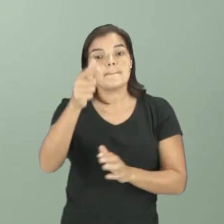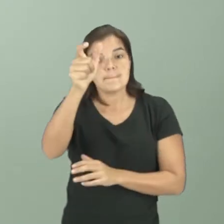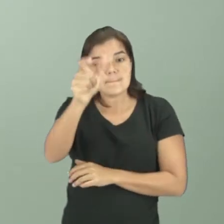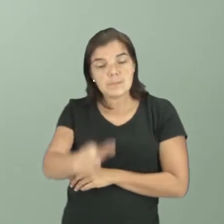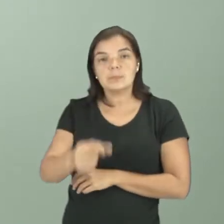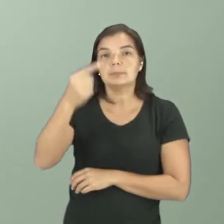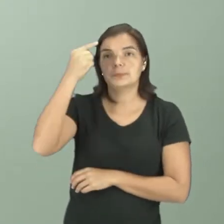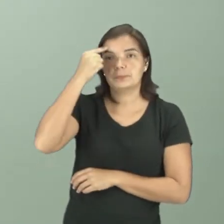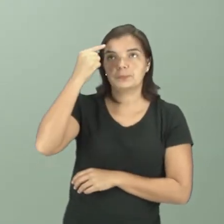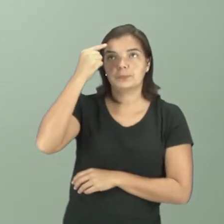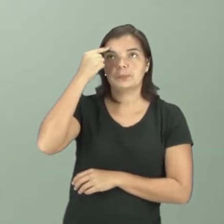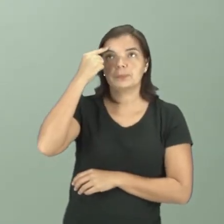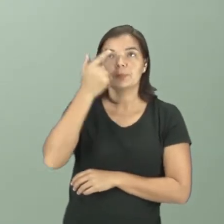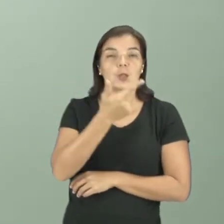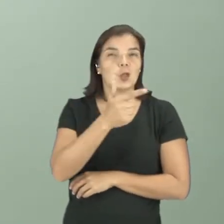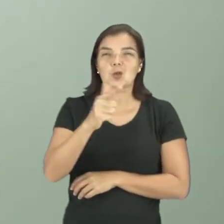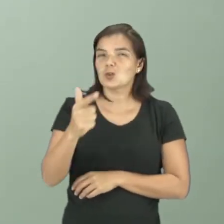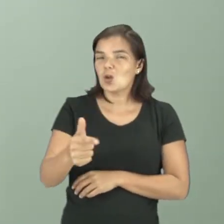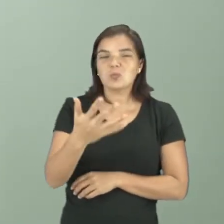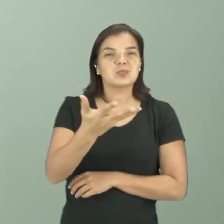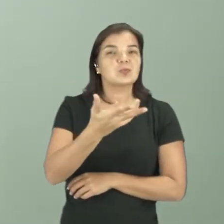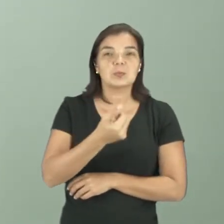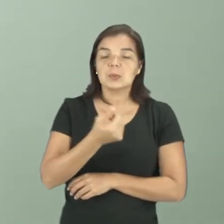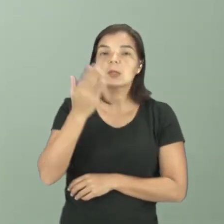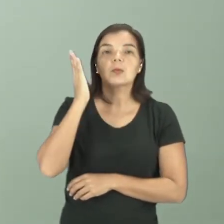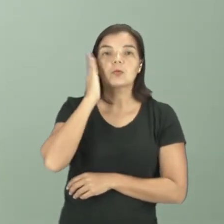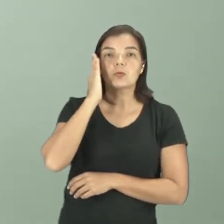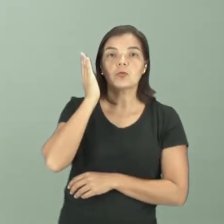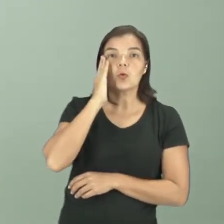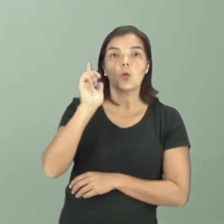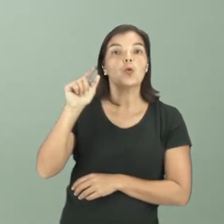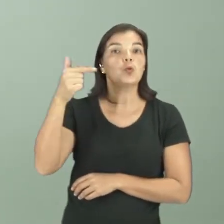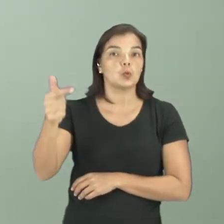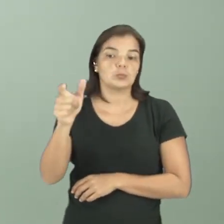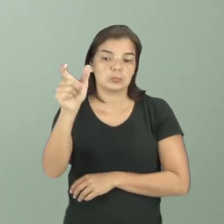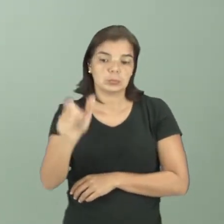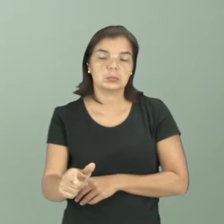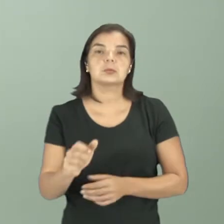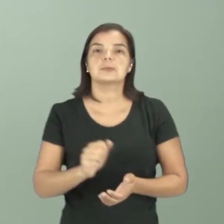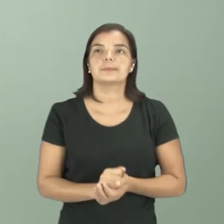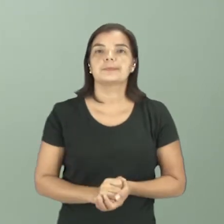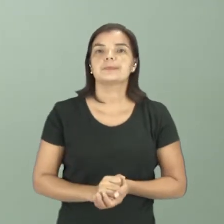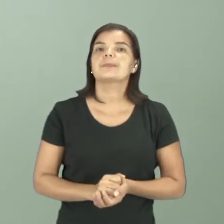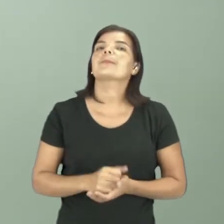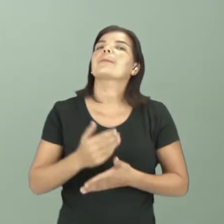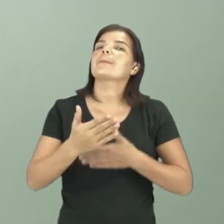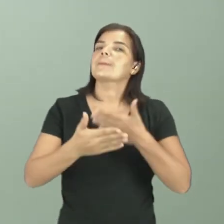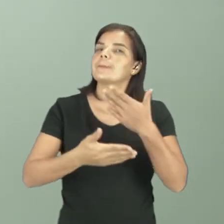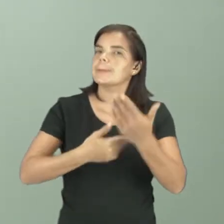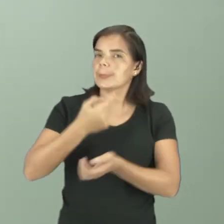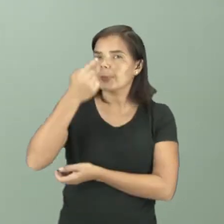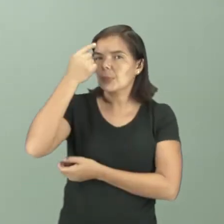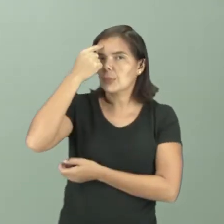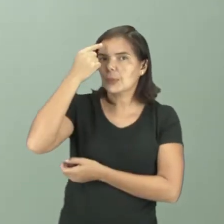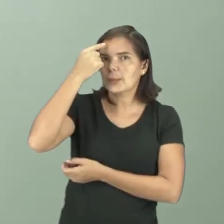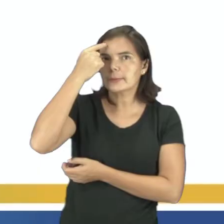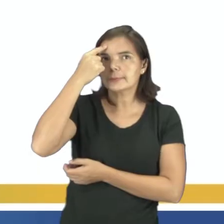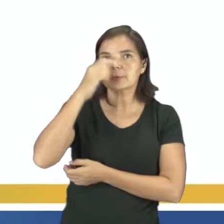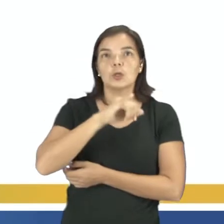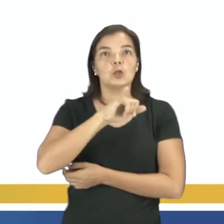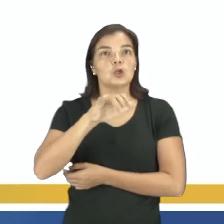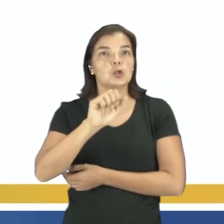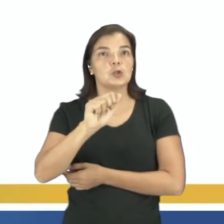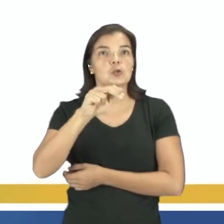sujeito pensante. E nós não teríamos a capacidade de compreender o ser em si. É daí que parte o pensamento de Jean Paul